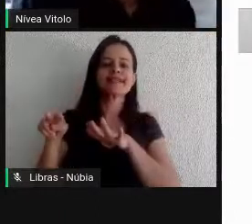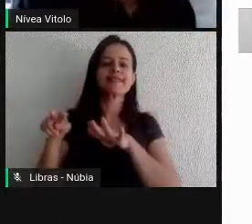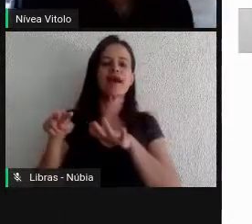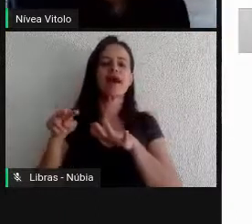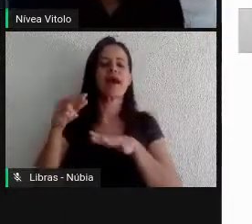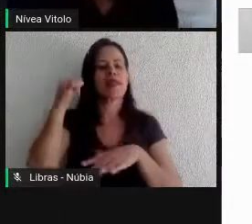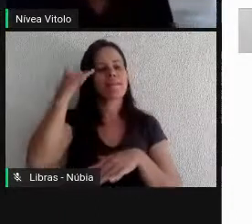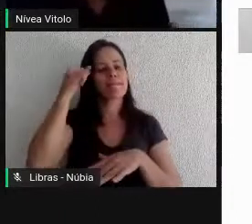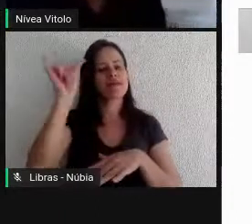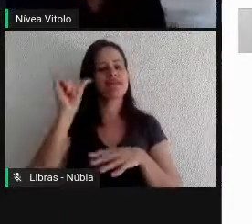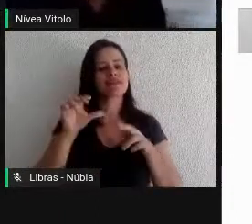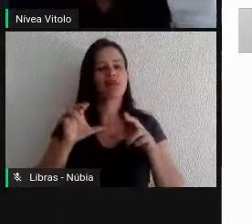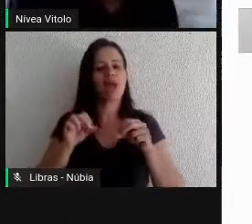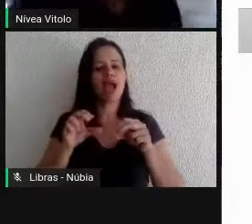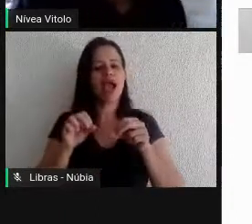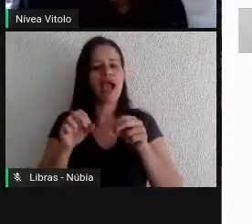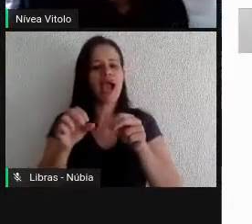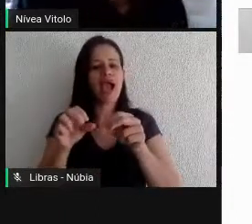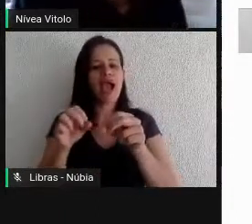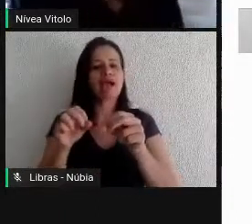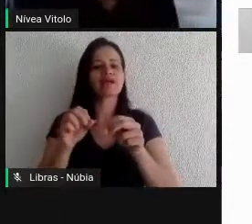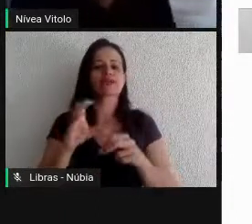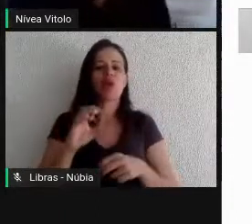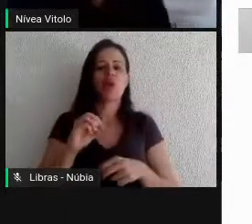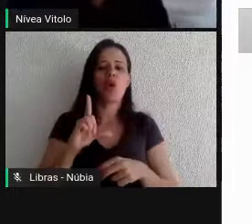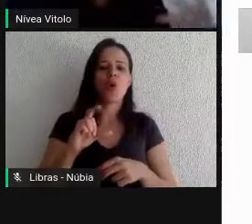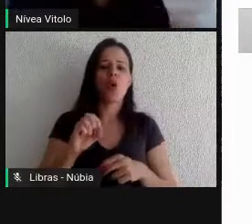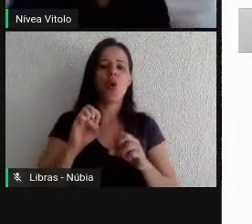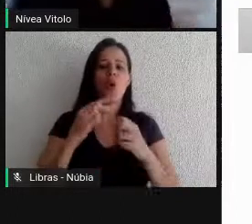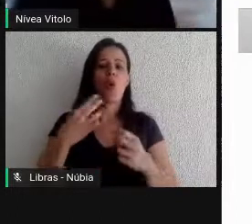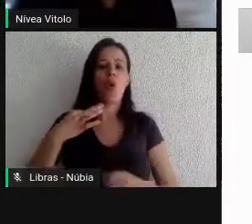do Câncer de Colo, ou homenagens a